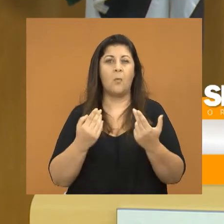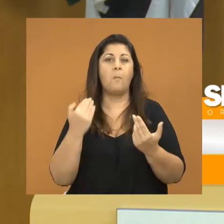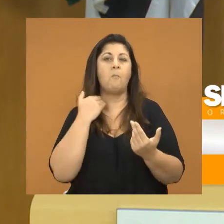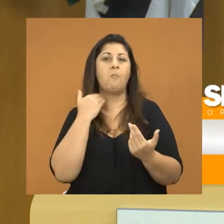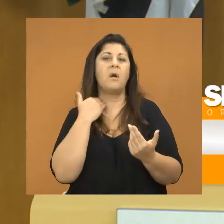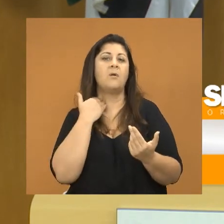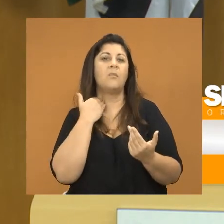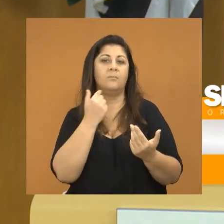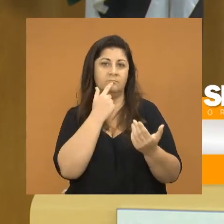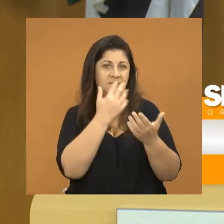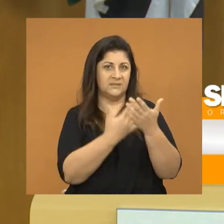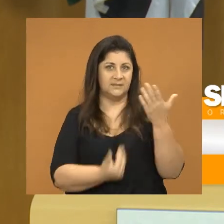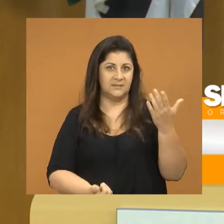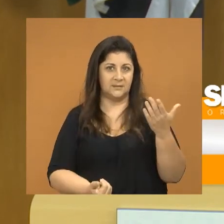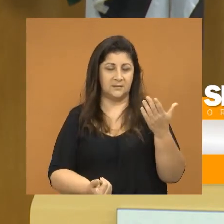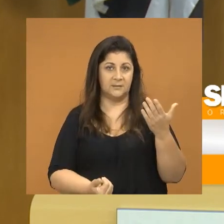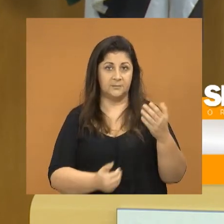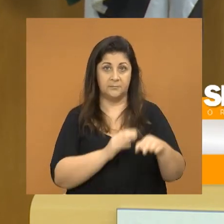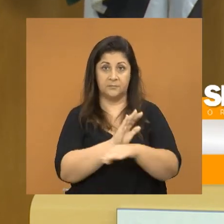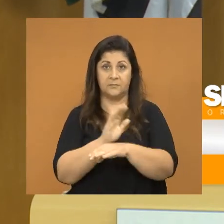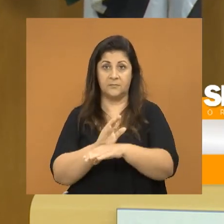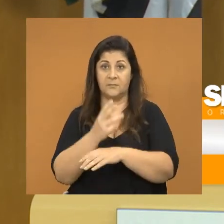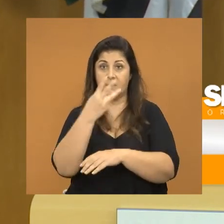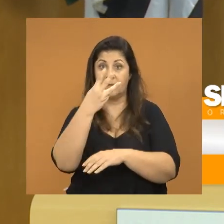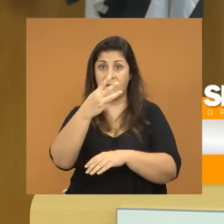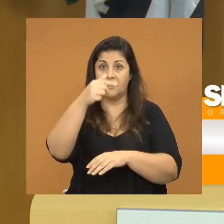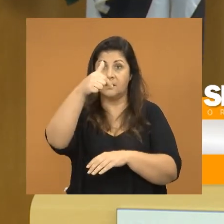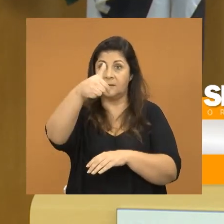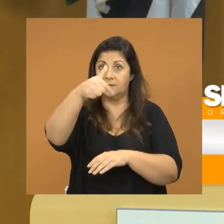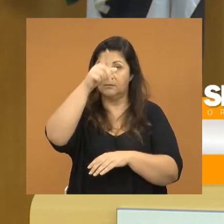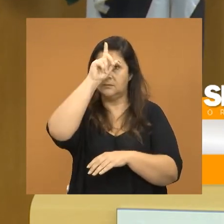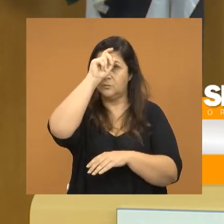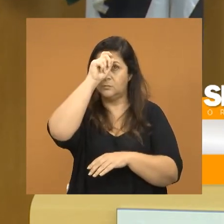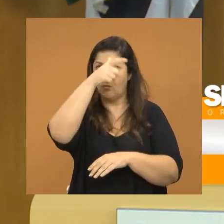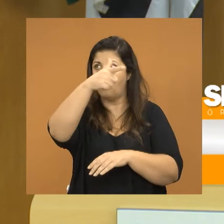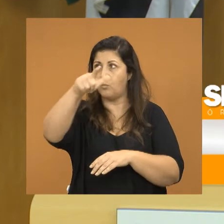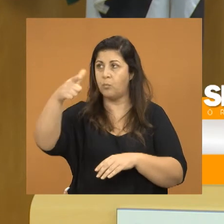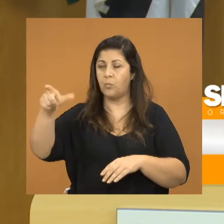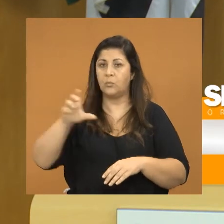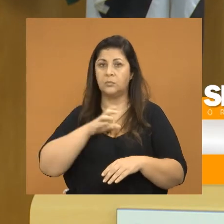que atende a 37 hospitais da região, de diferentes